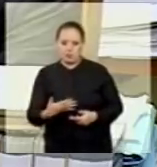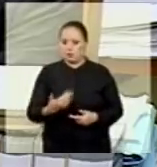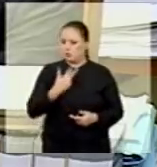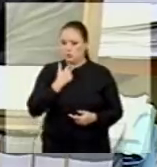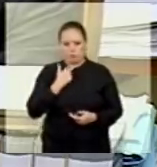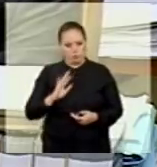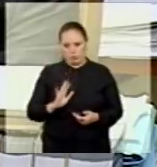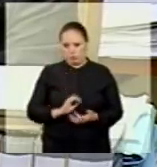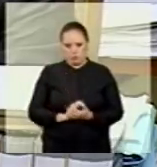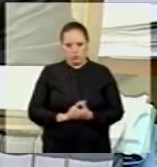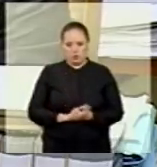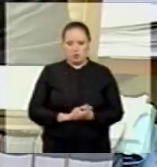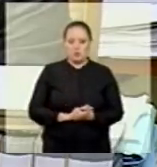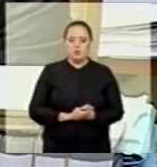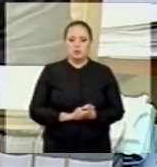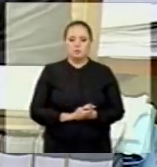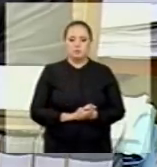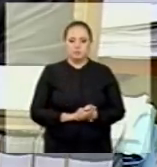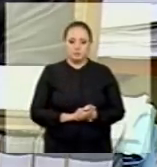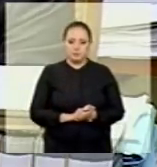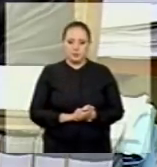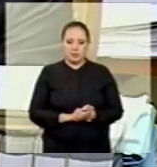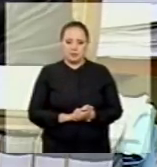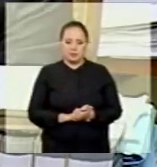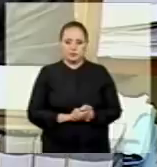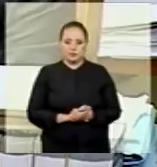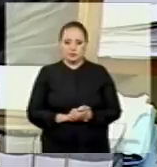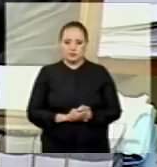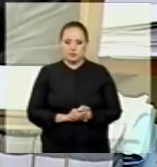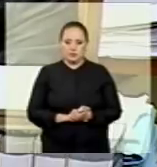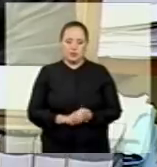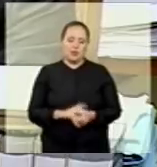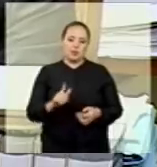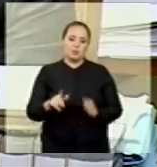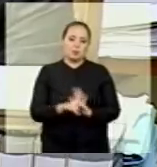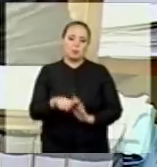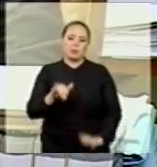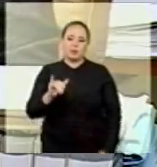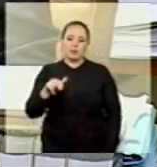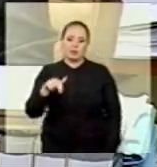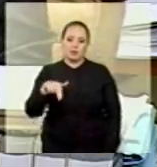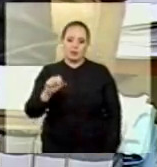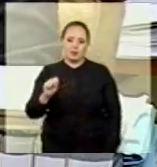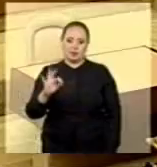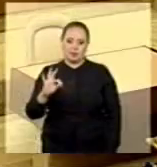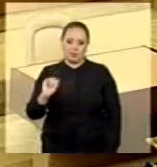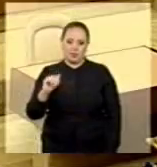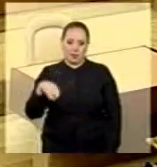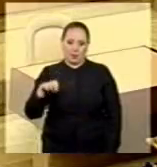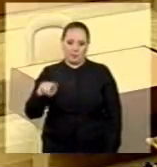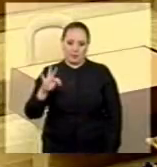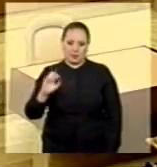fatores, inclusive de natureza estamental. Eis que, e eu sempre insisto